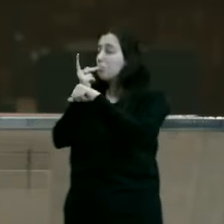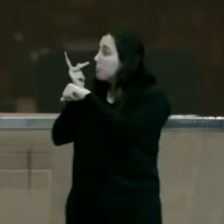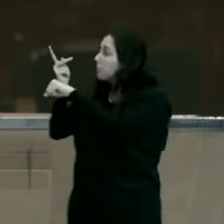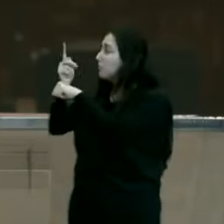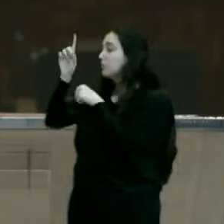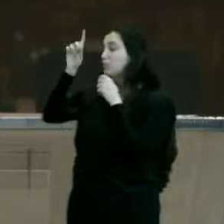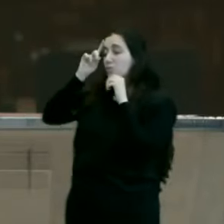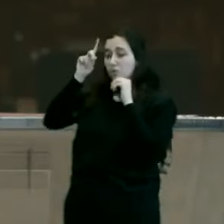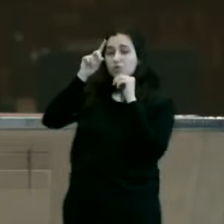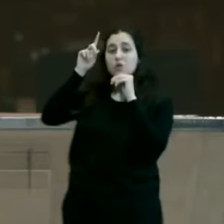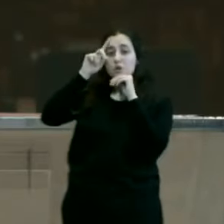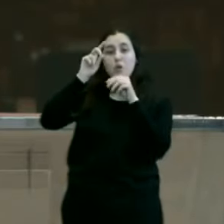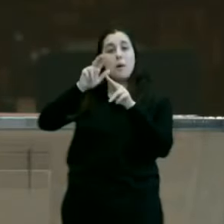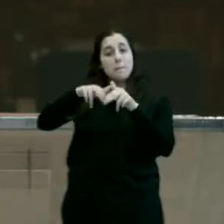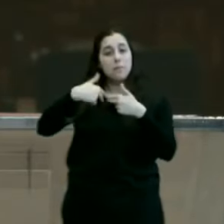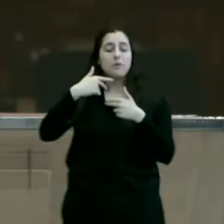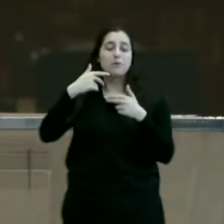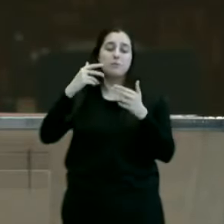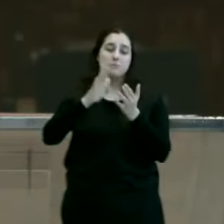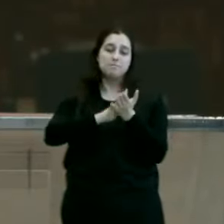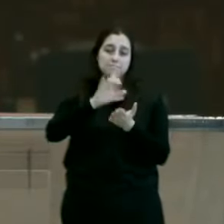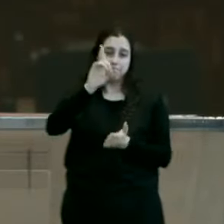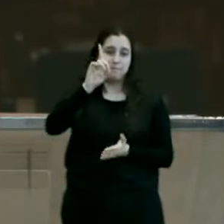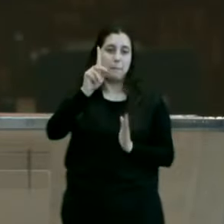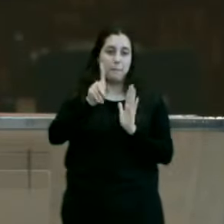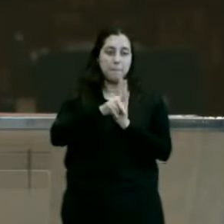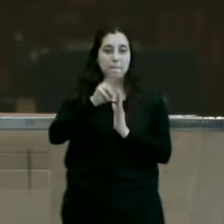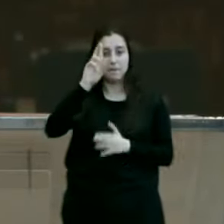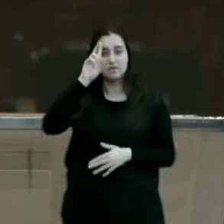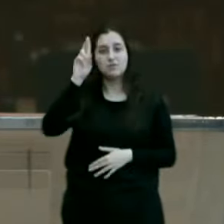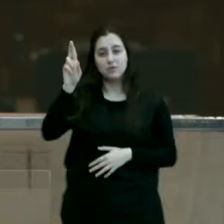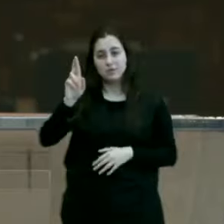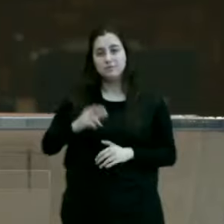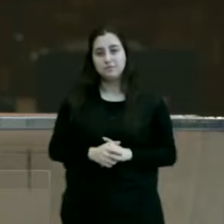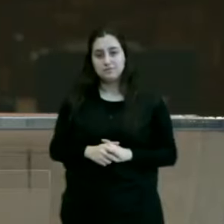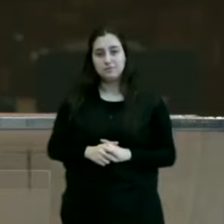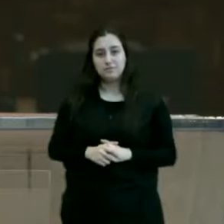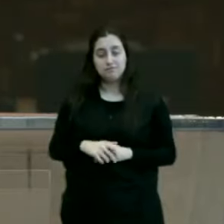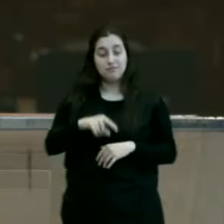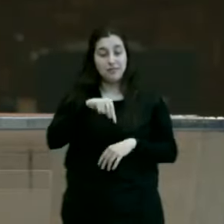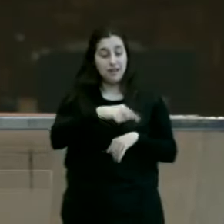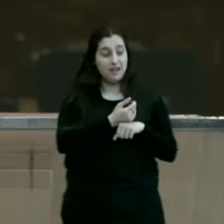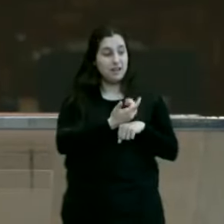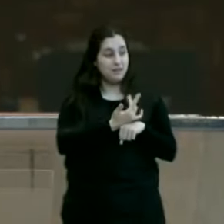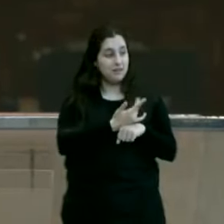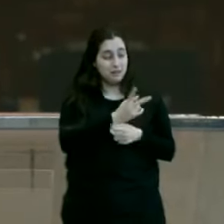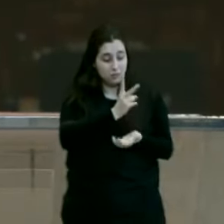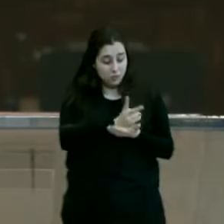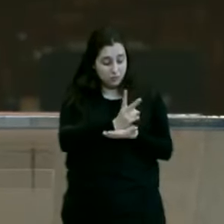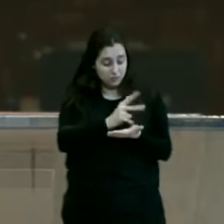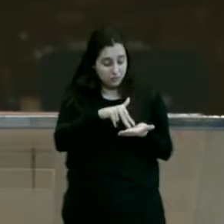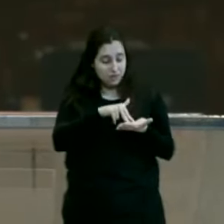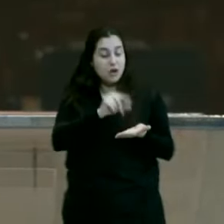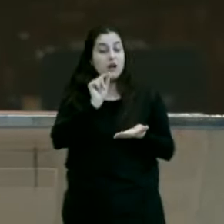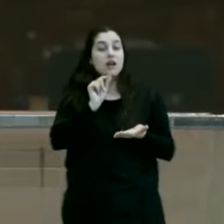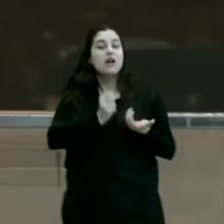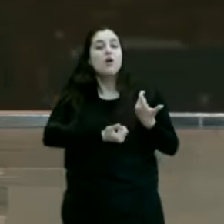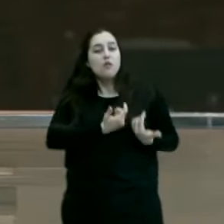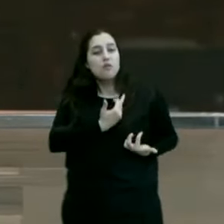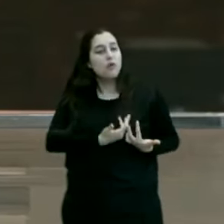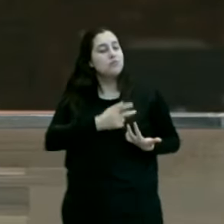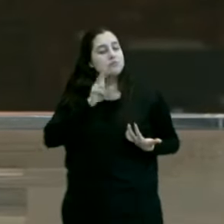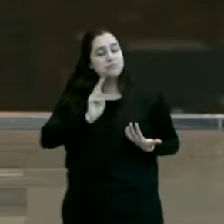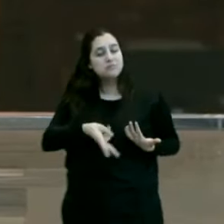cada dia, através da palavra do Senhor. Olha que o avivamento que permanece é aquele fogo que queima o